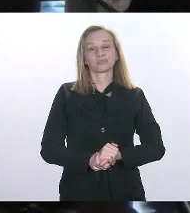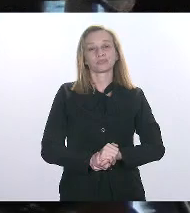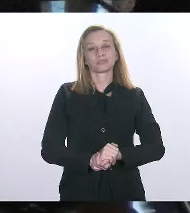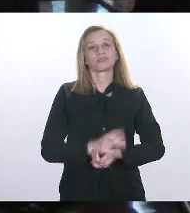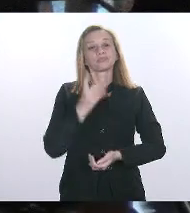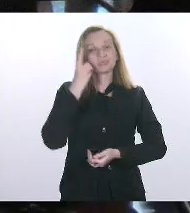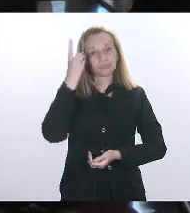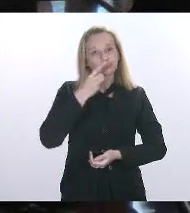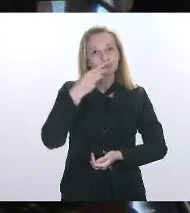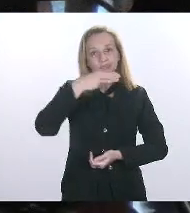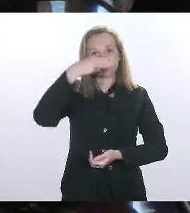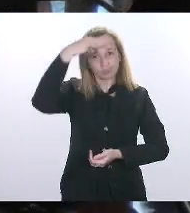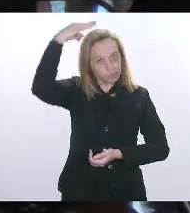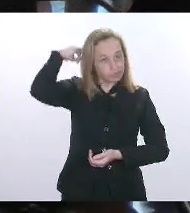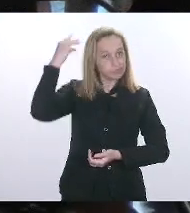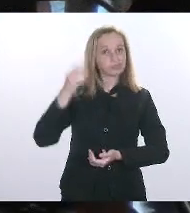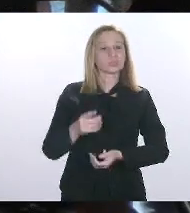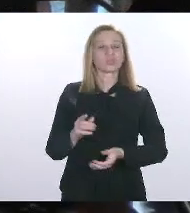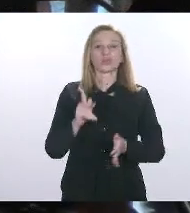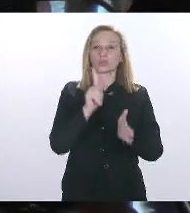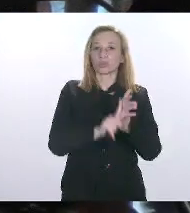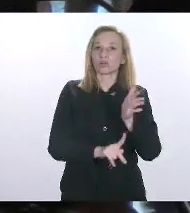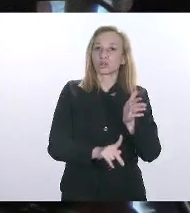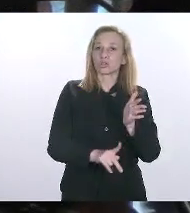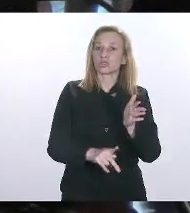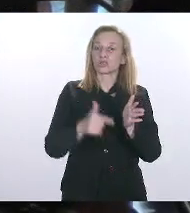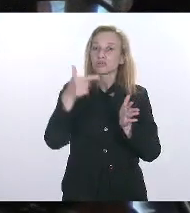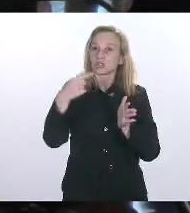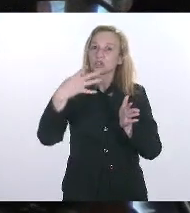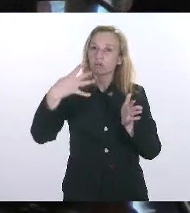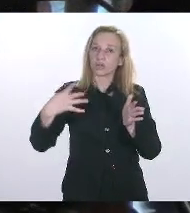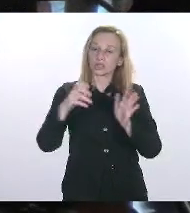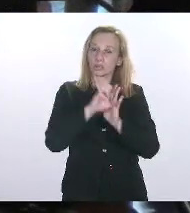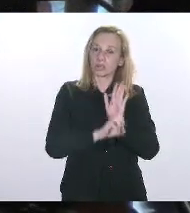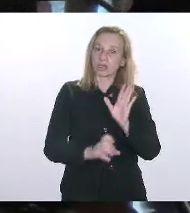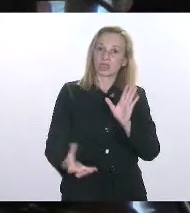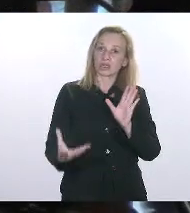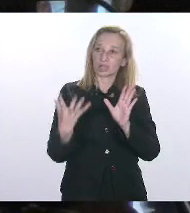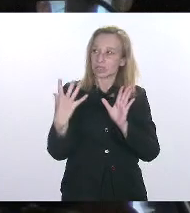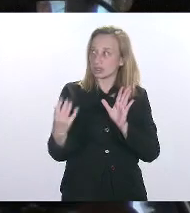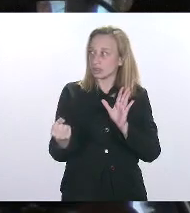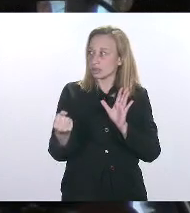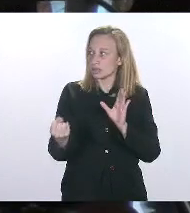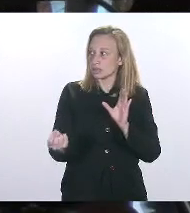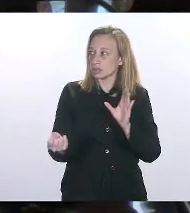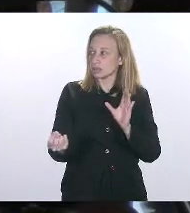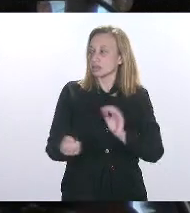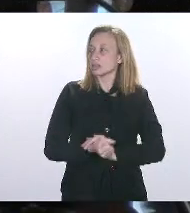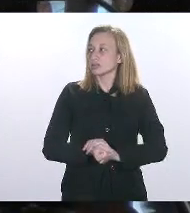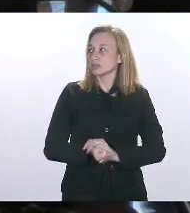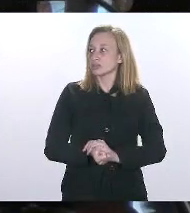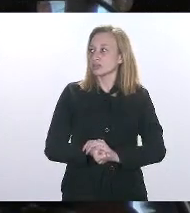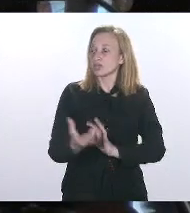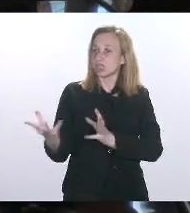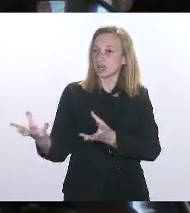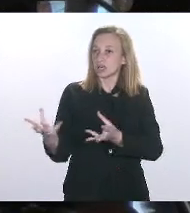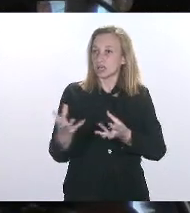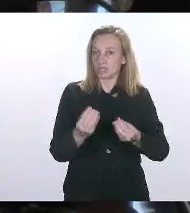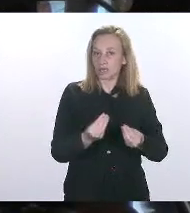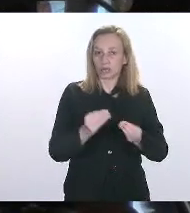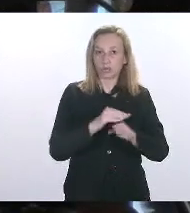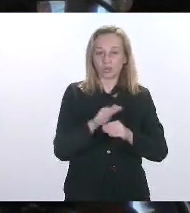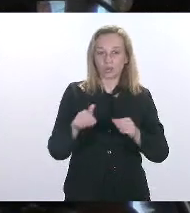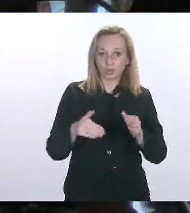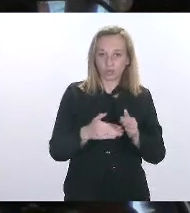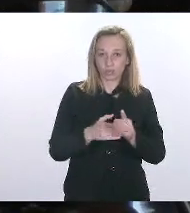Deputado Márcio, o projeto vai receber 24 emendas. Escolhe os pareceres, fazemos